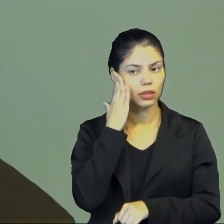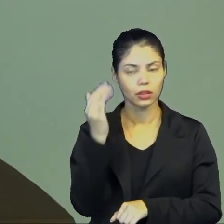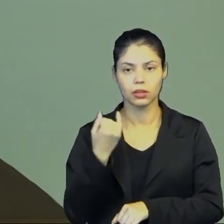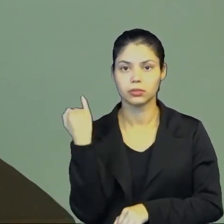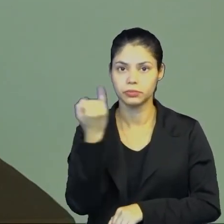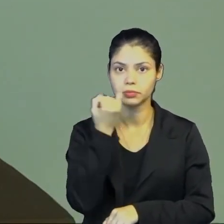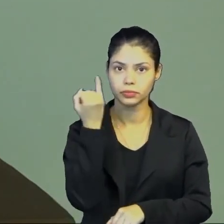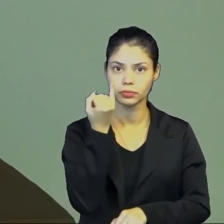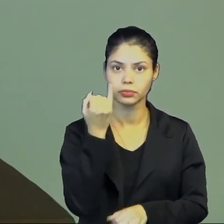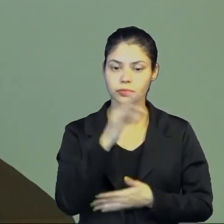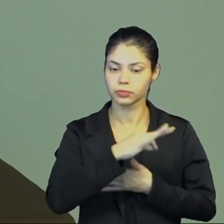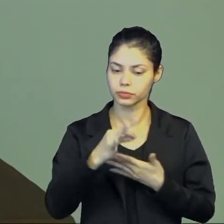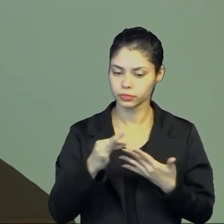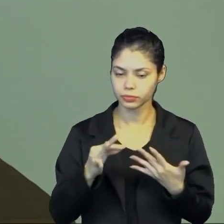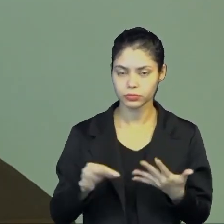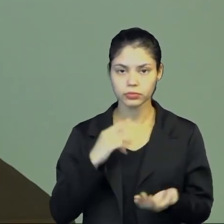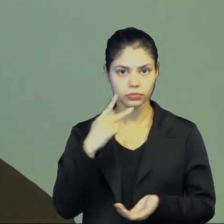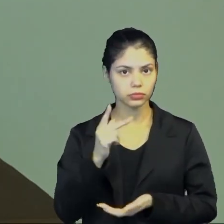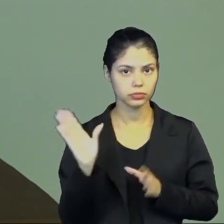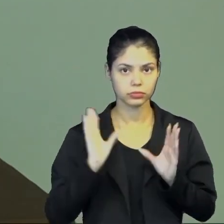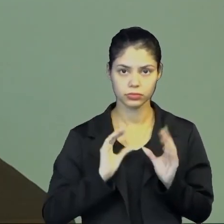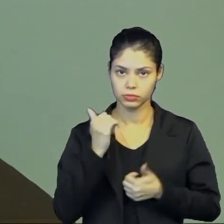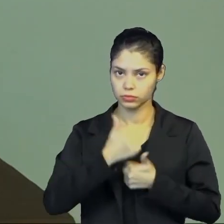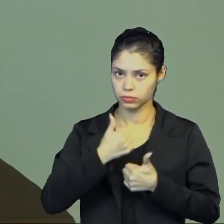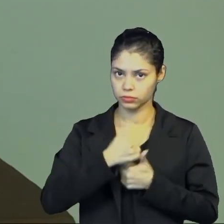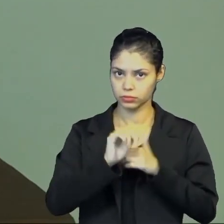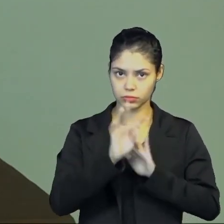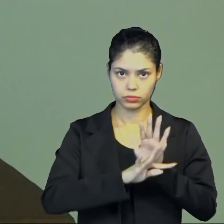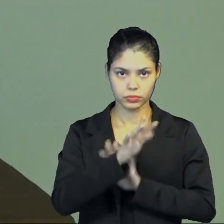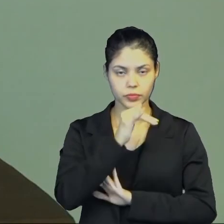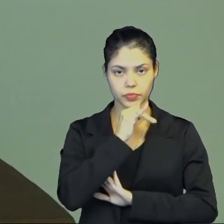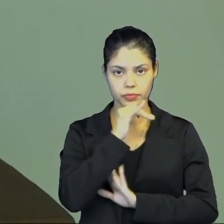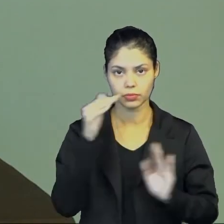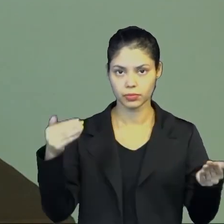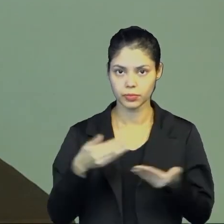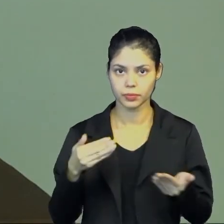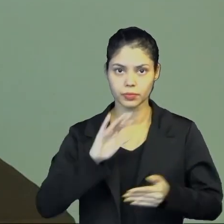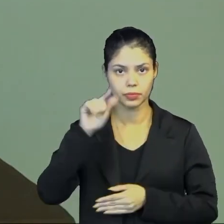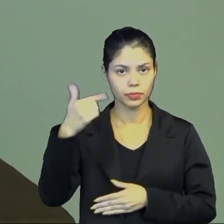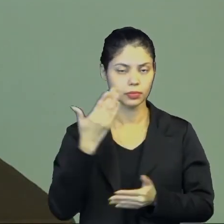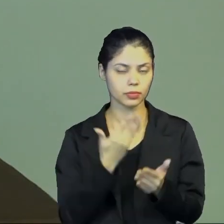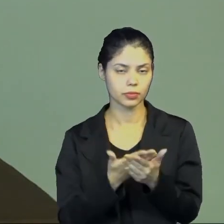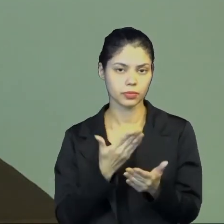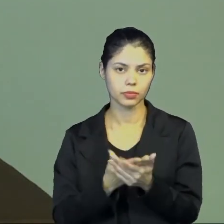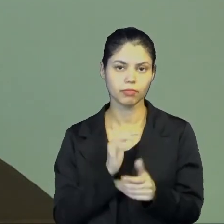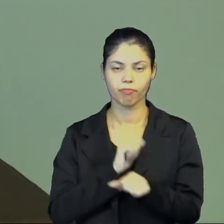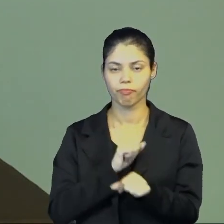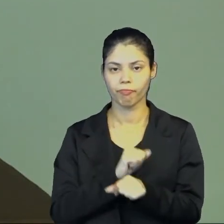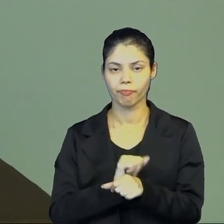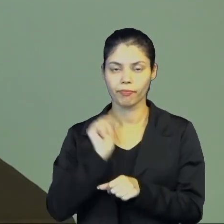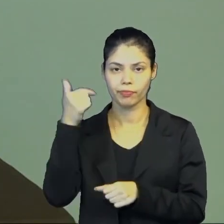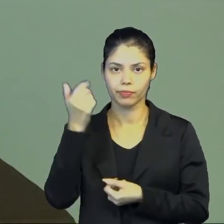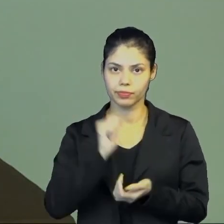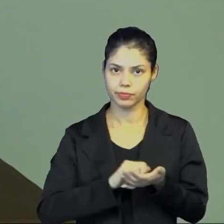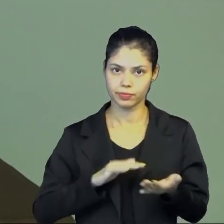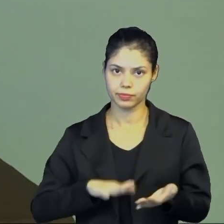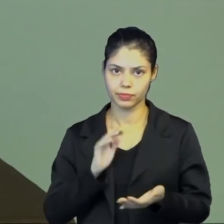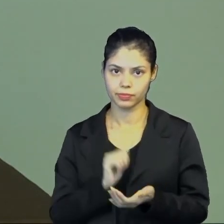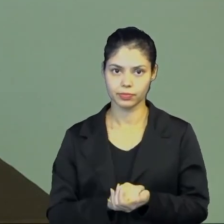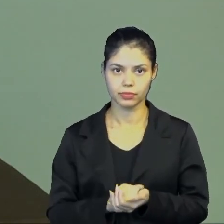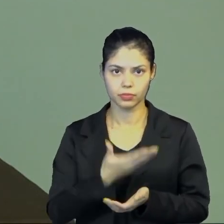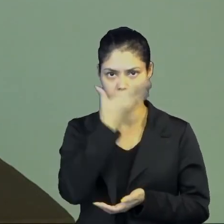a importância desses elementos na substituição do texto e o exemplo que eu dei hoje. Na próxima aula eu te aguardo com outras